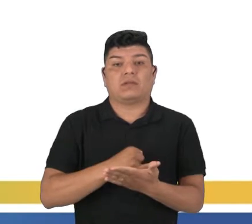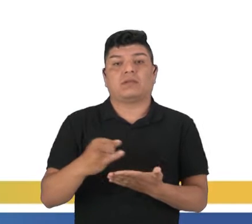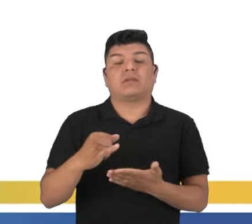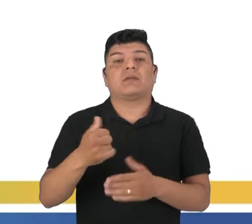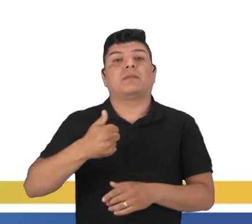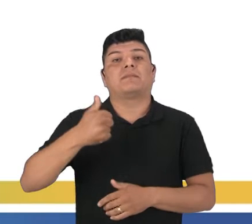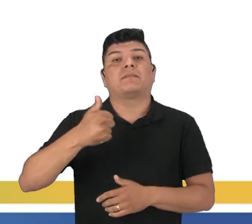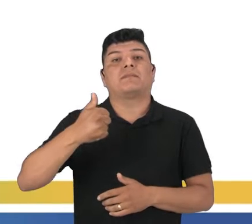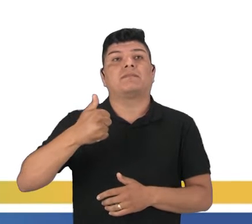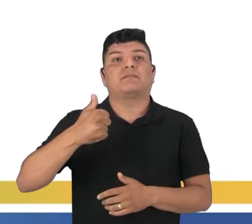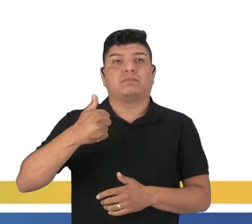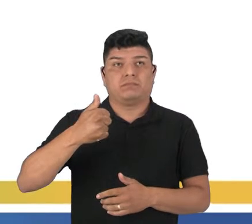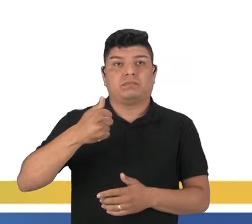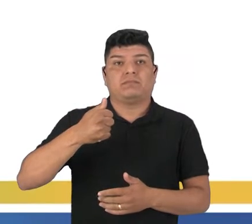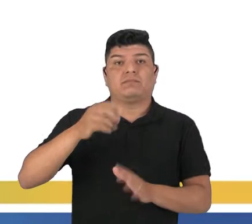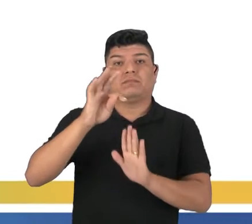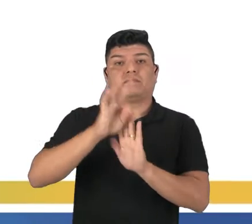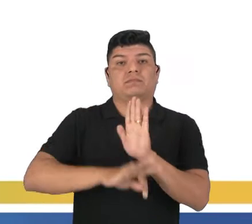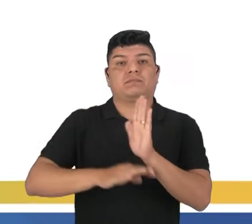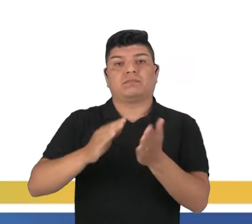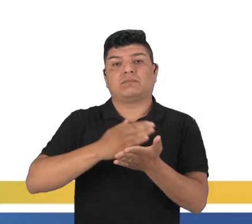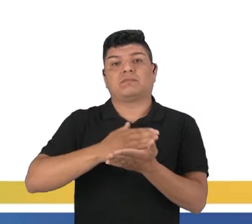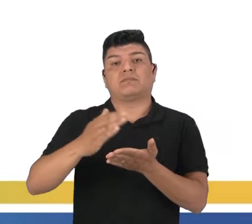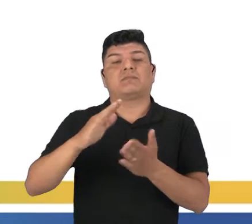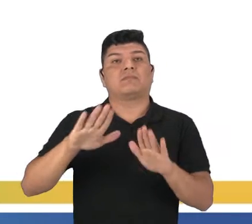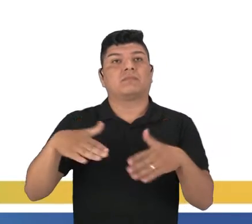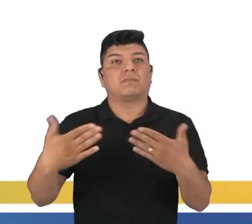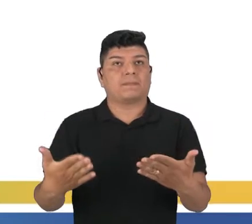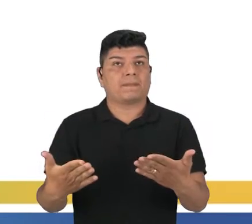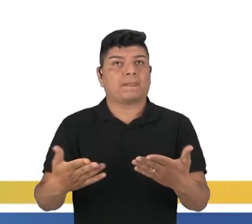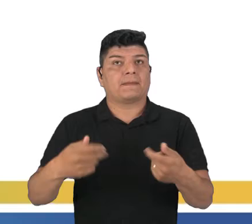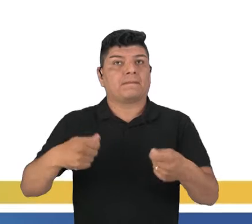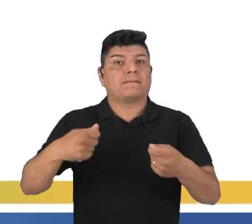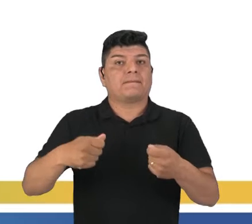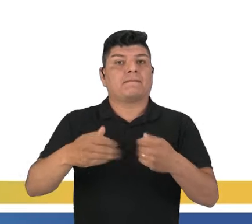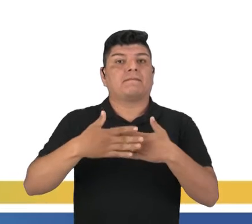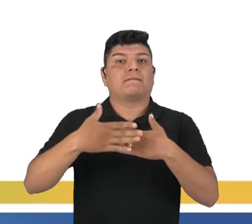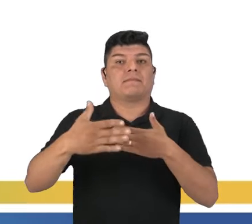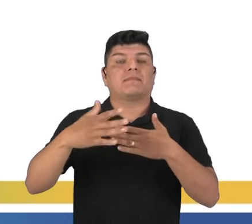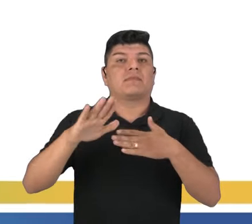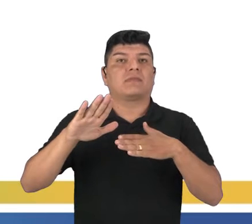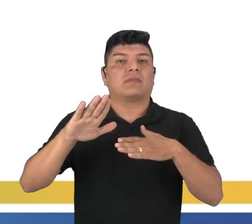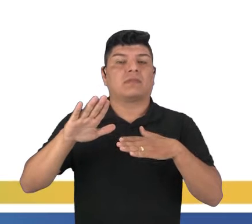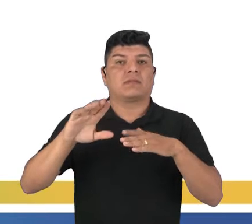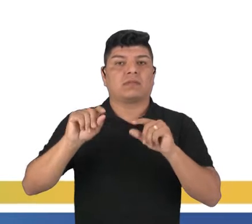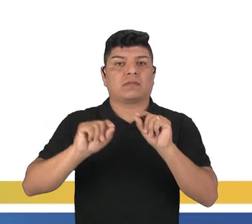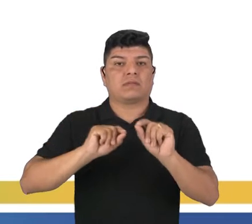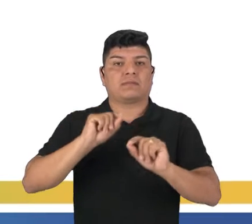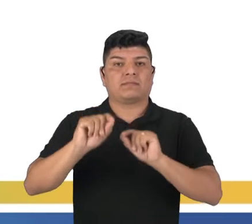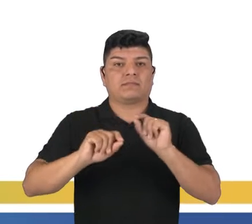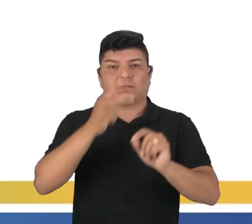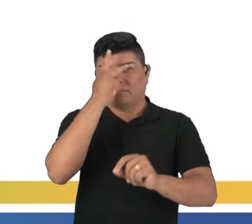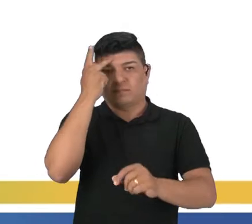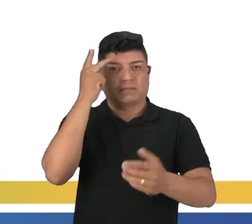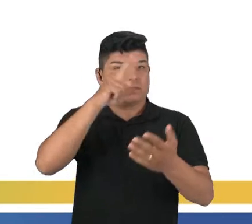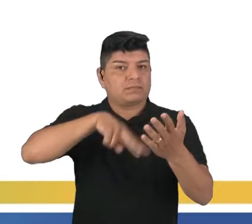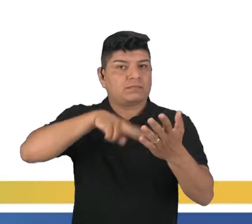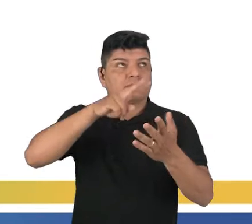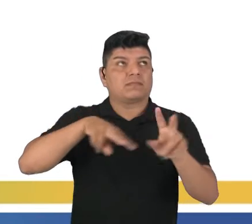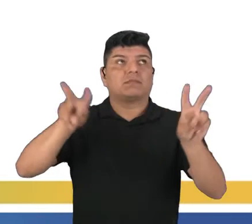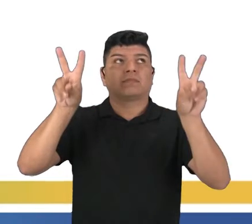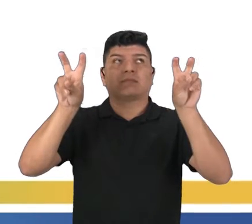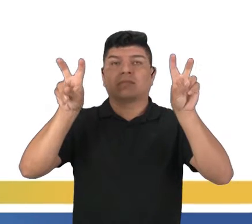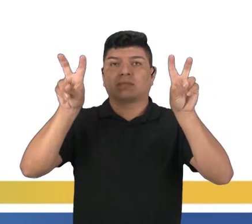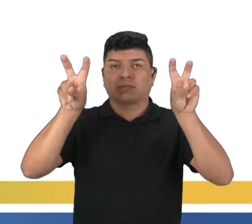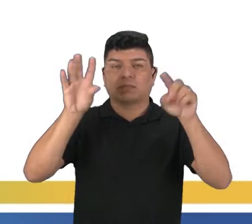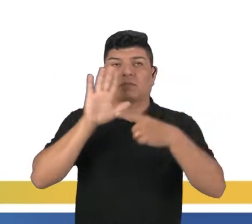introdução, a primeira parte, né, do texto ali, quando a gente inicia, tem que ser introduzida, né, tem que introduzir ali para o leitor o